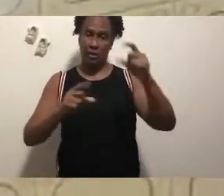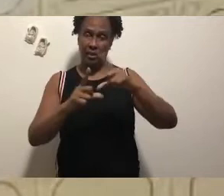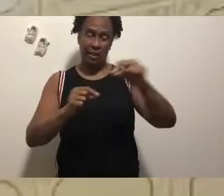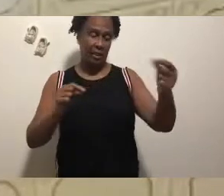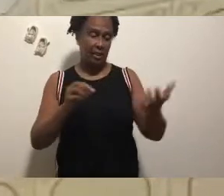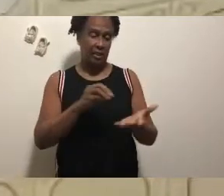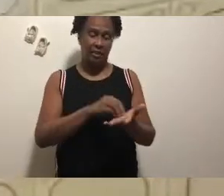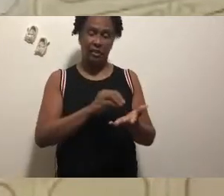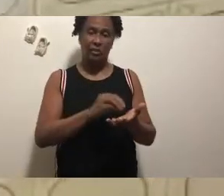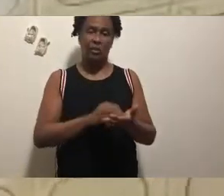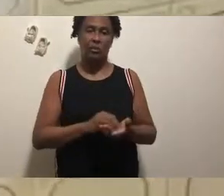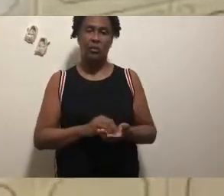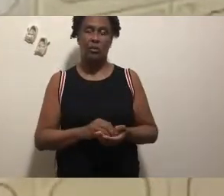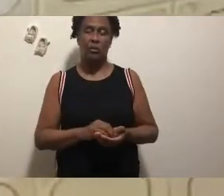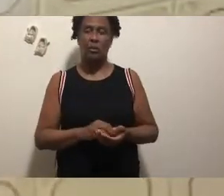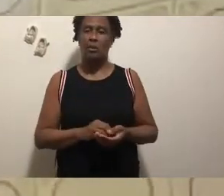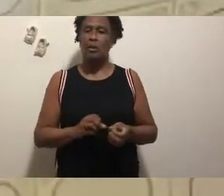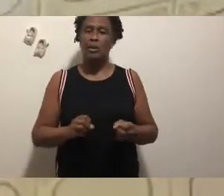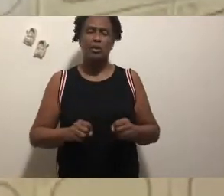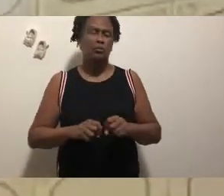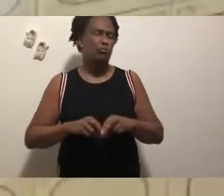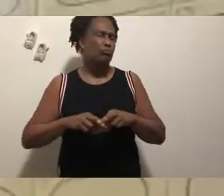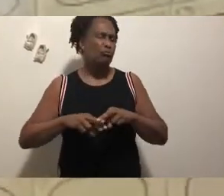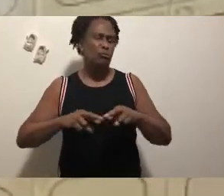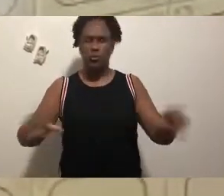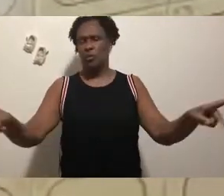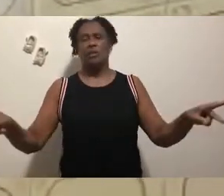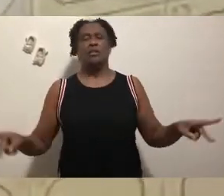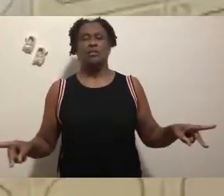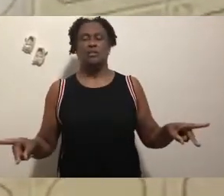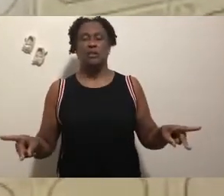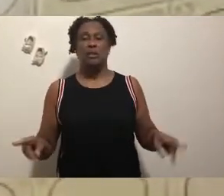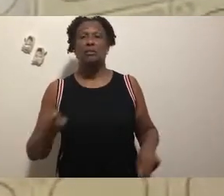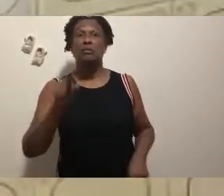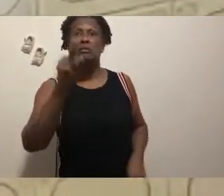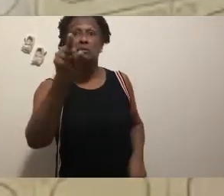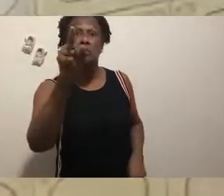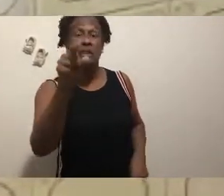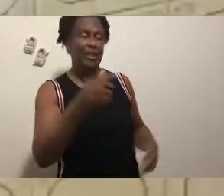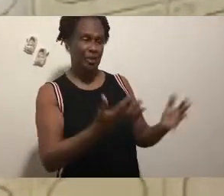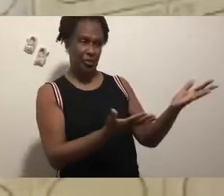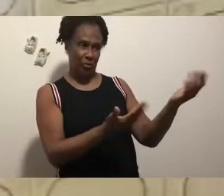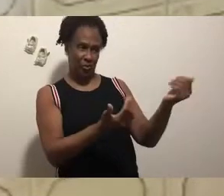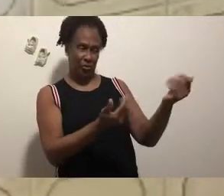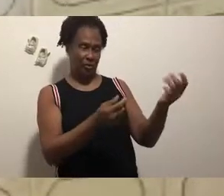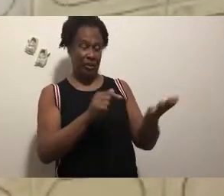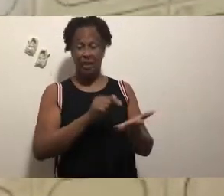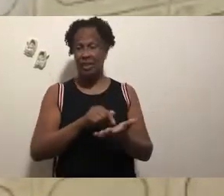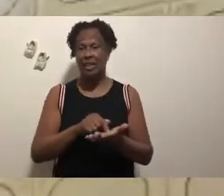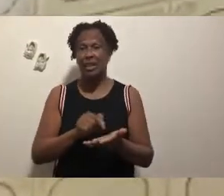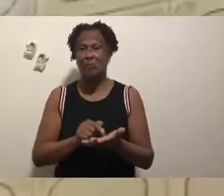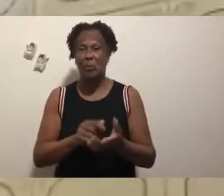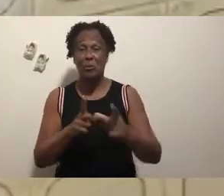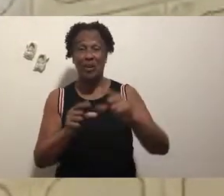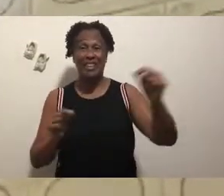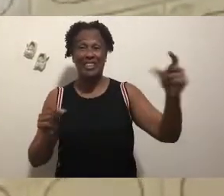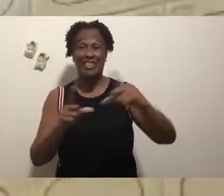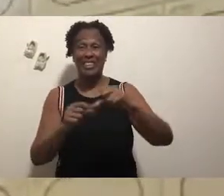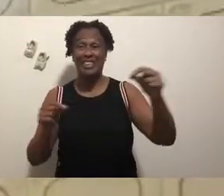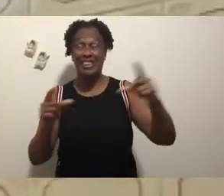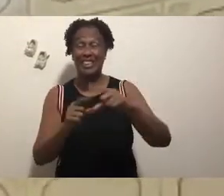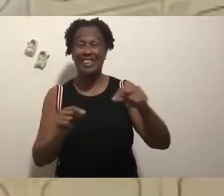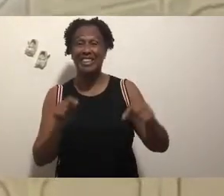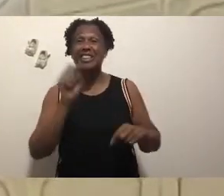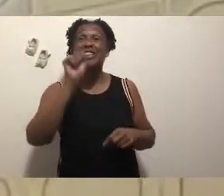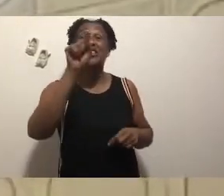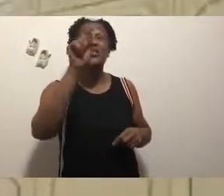ia ser diferente. E você, jovem, tem nas mãos a estrela do mar de sua vida. O